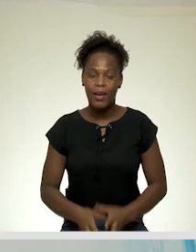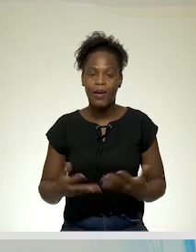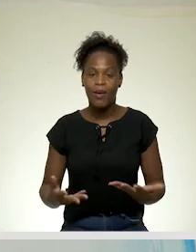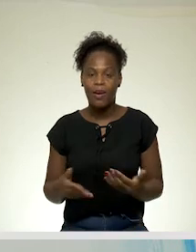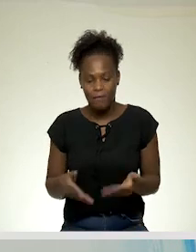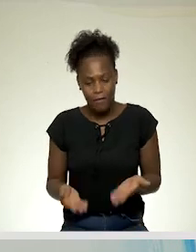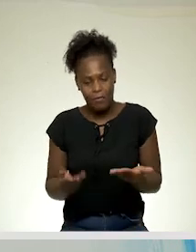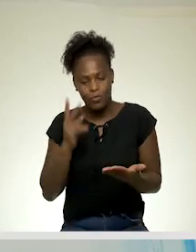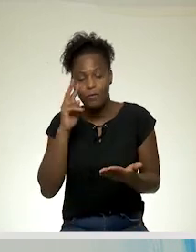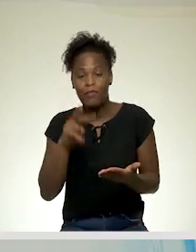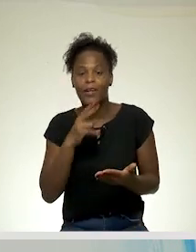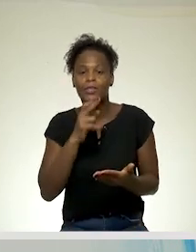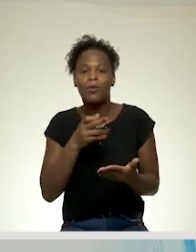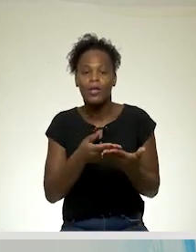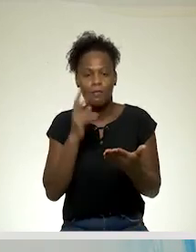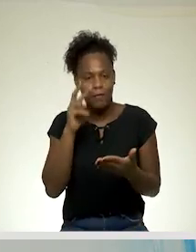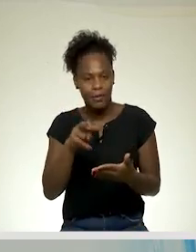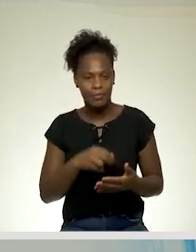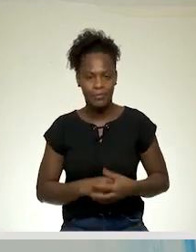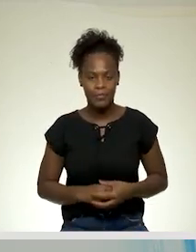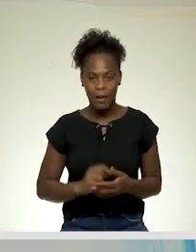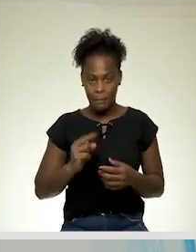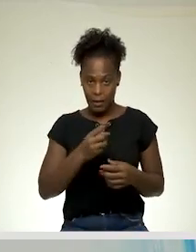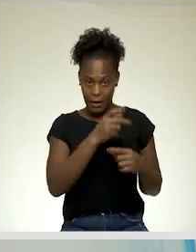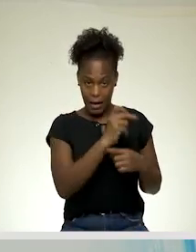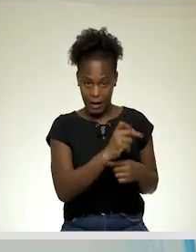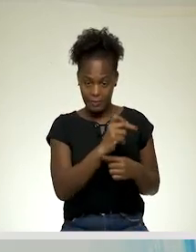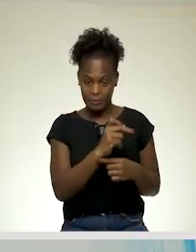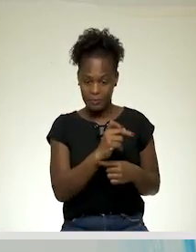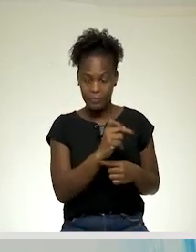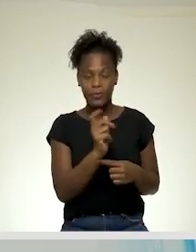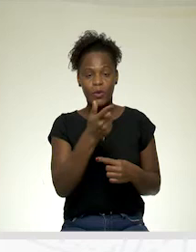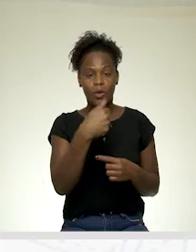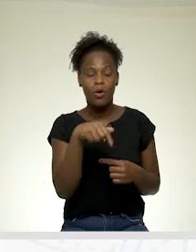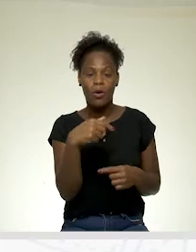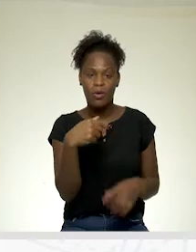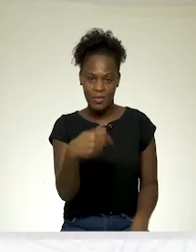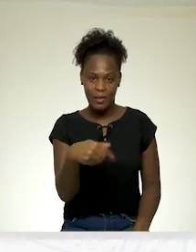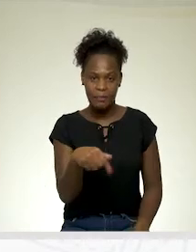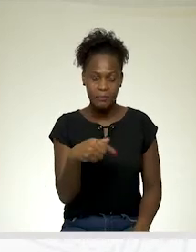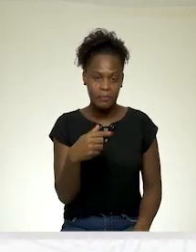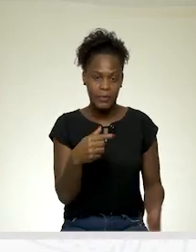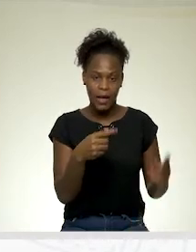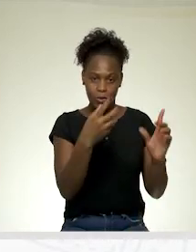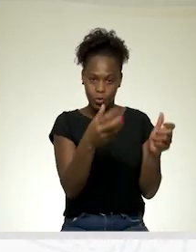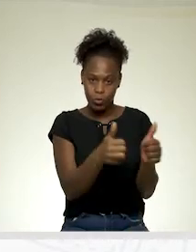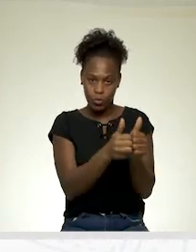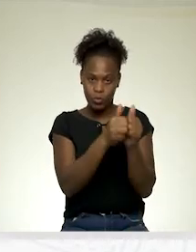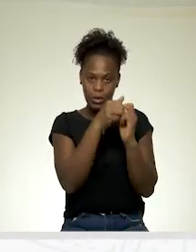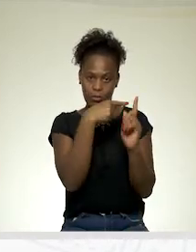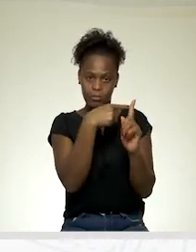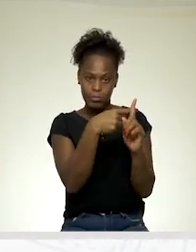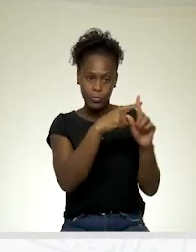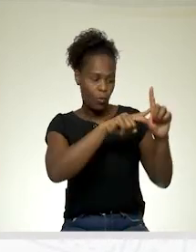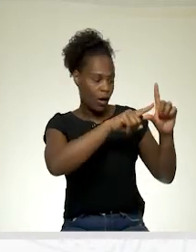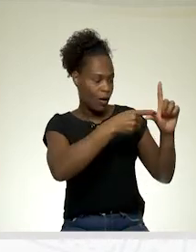Vamos conferir a resposta. Para a linha A, nós temos a soma